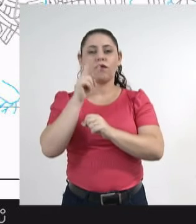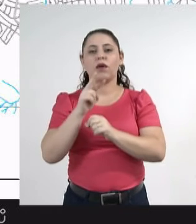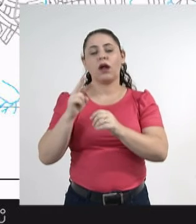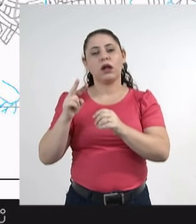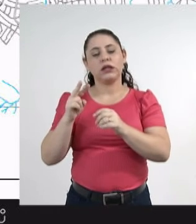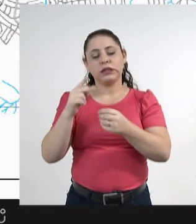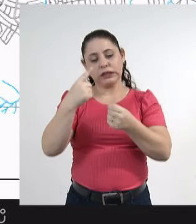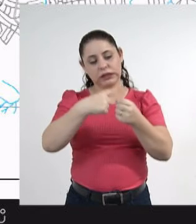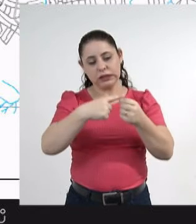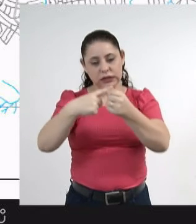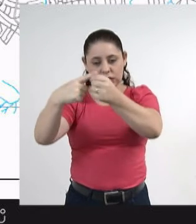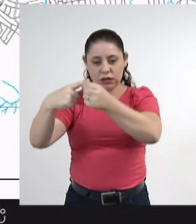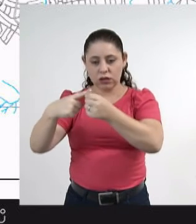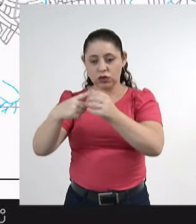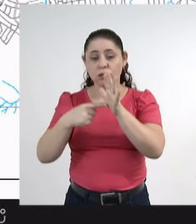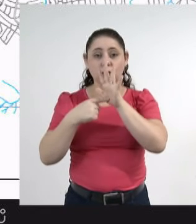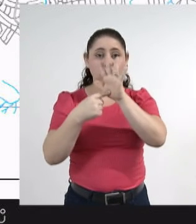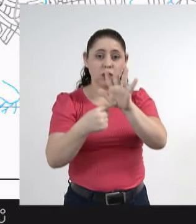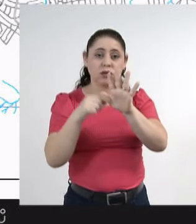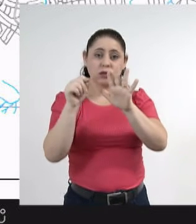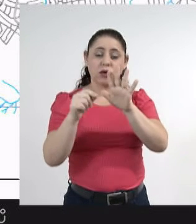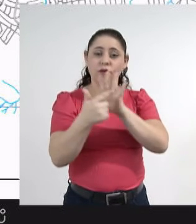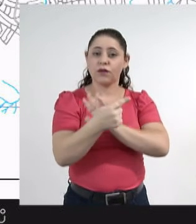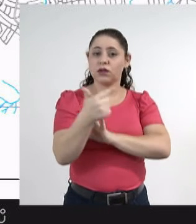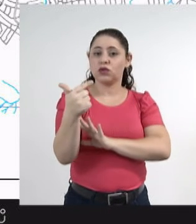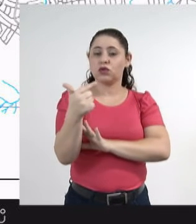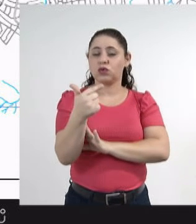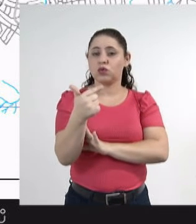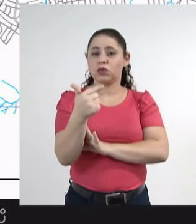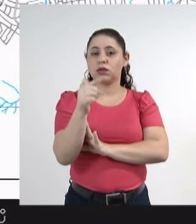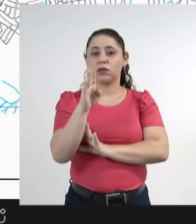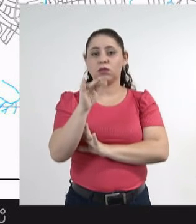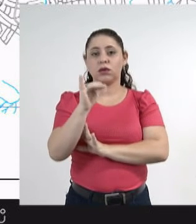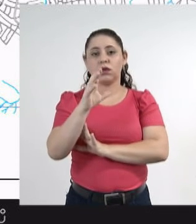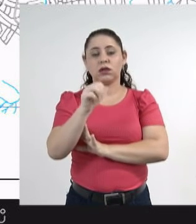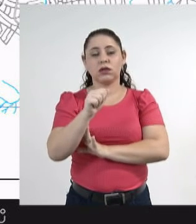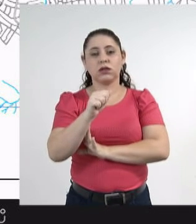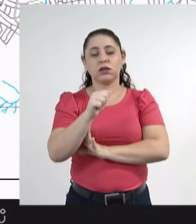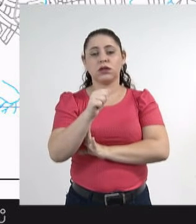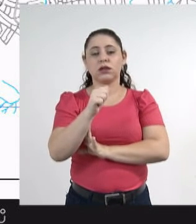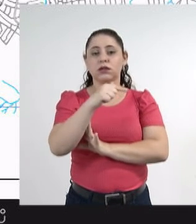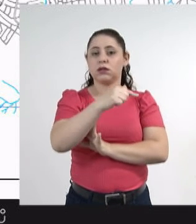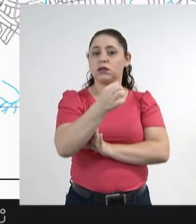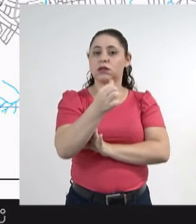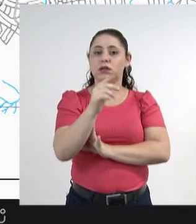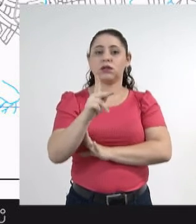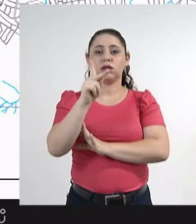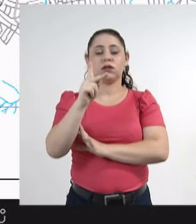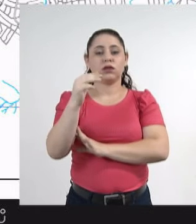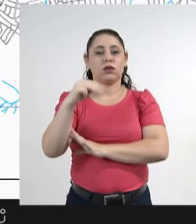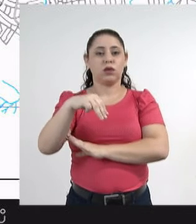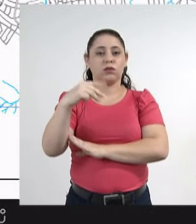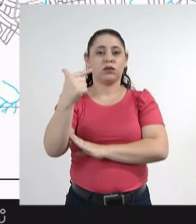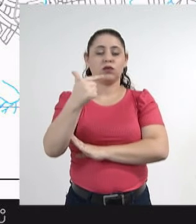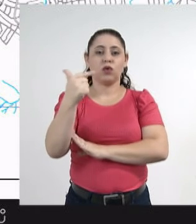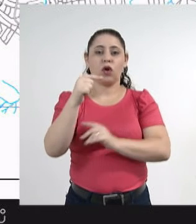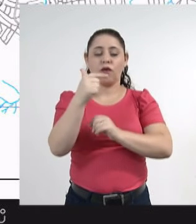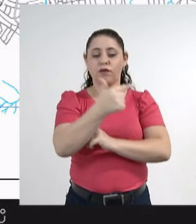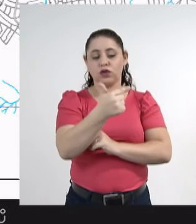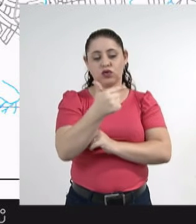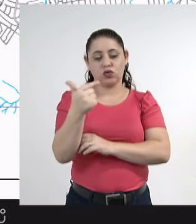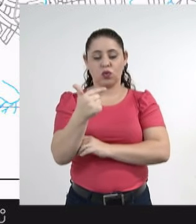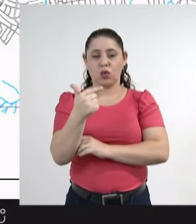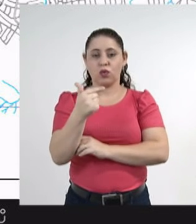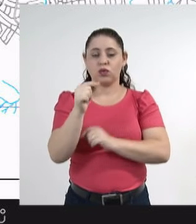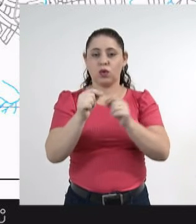longo da cidade, e aqui mostra os 22, uma bacia de 76 quilômetros quadrados, com 22 locais de